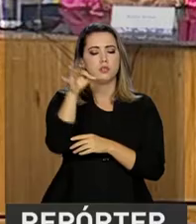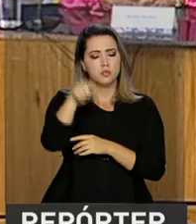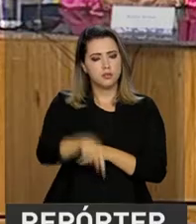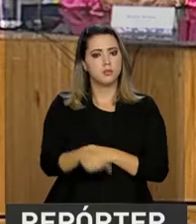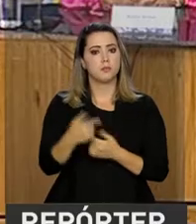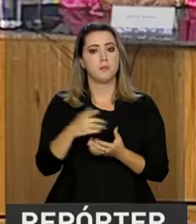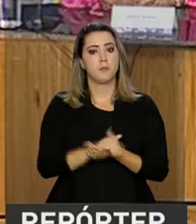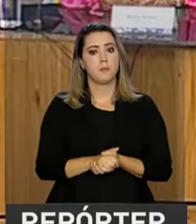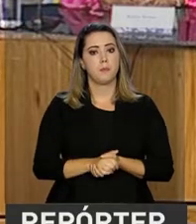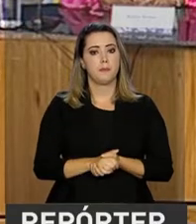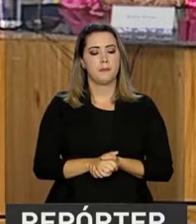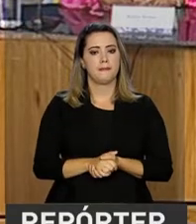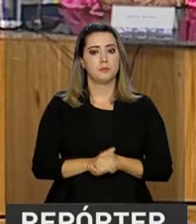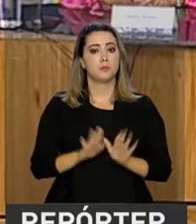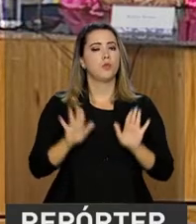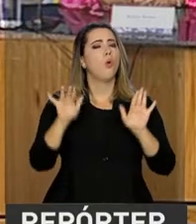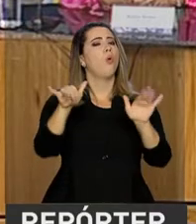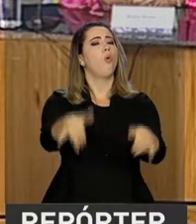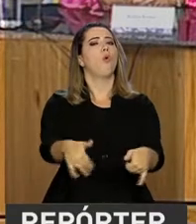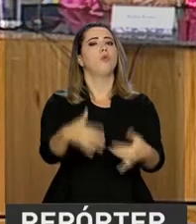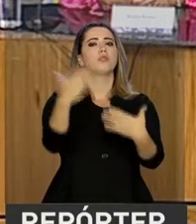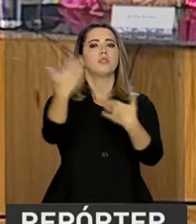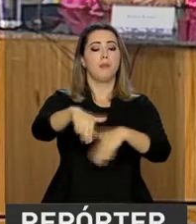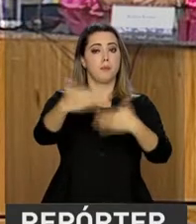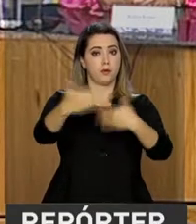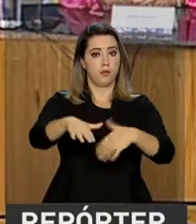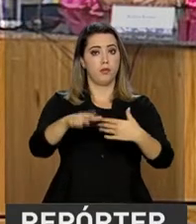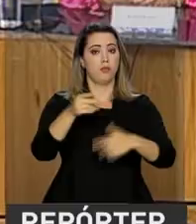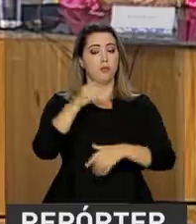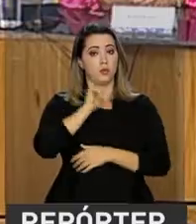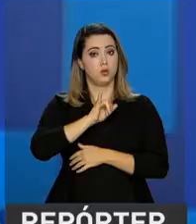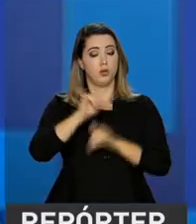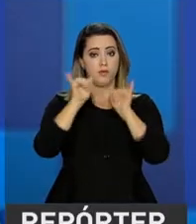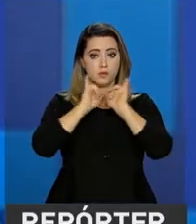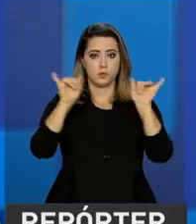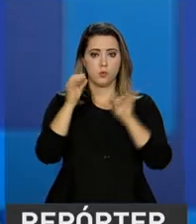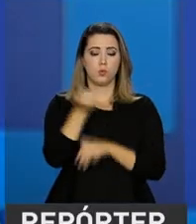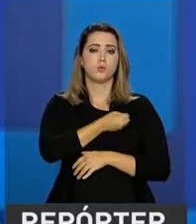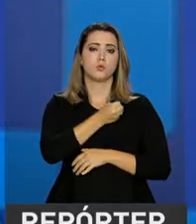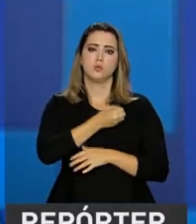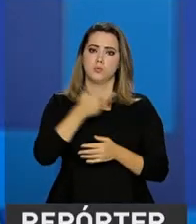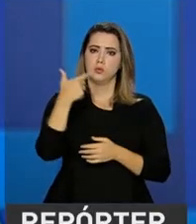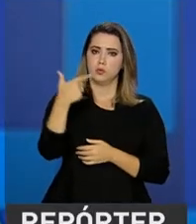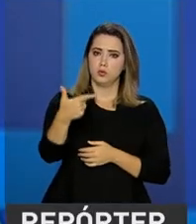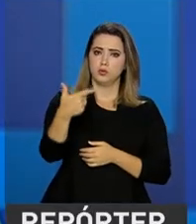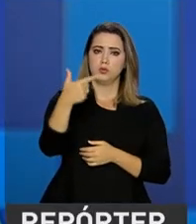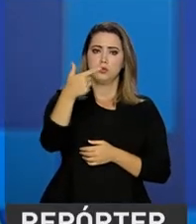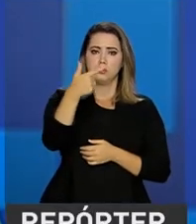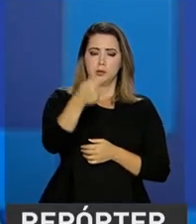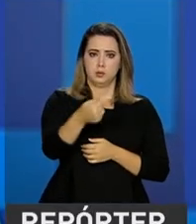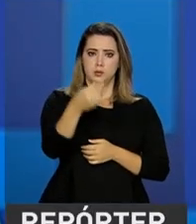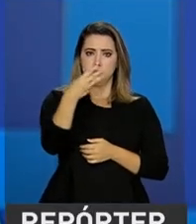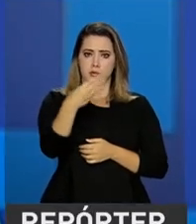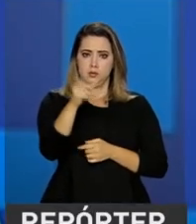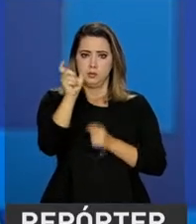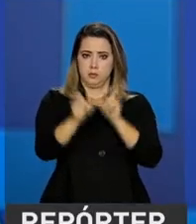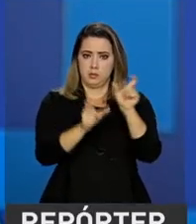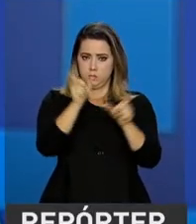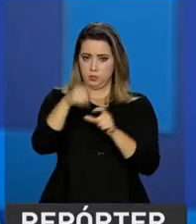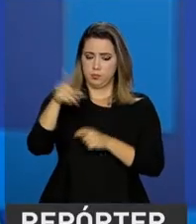aqui. Com o fim do exame em todo o país, o Ministério da Educação atualizou os números. Foram 273